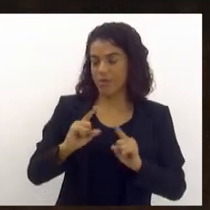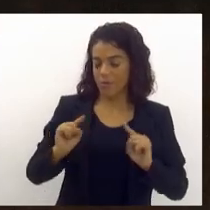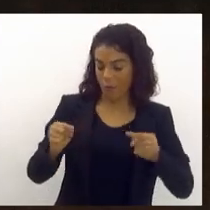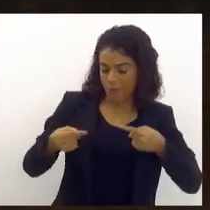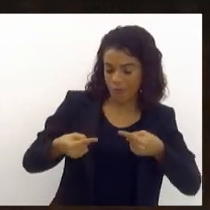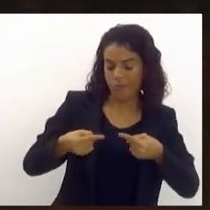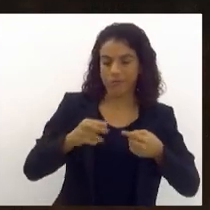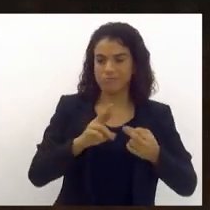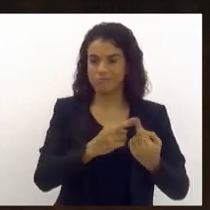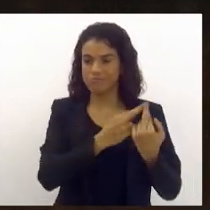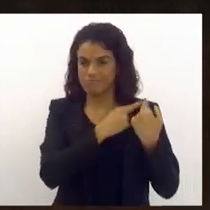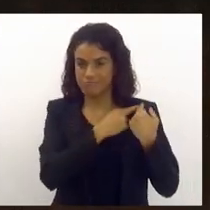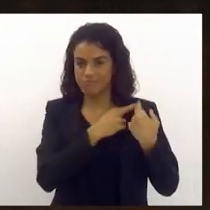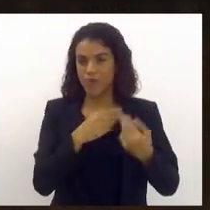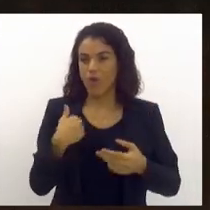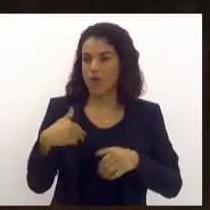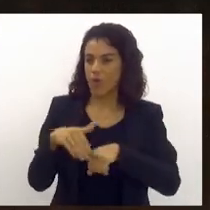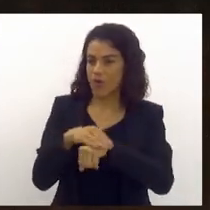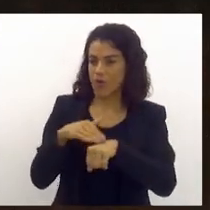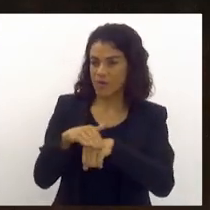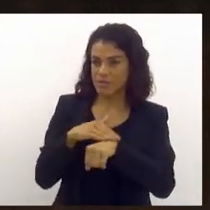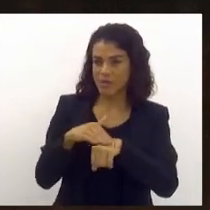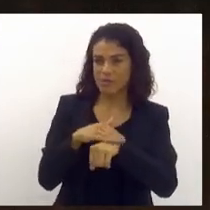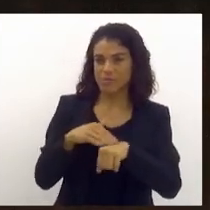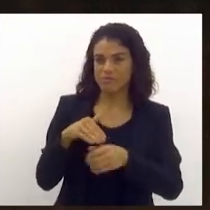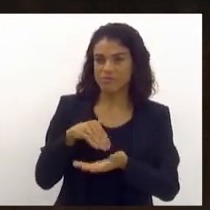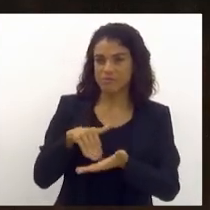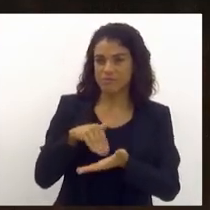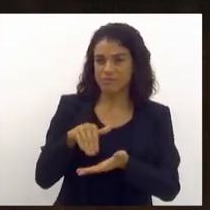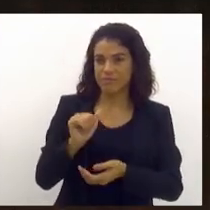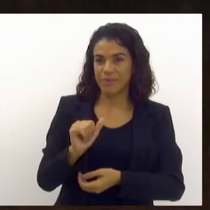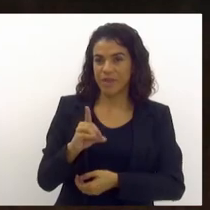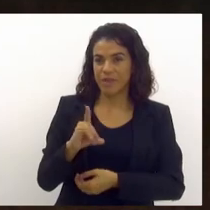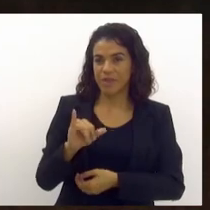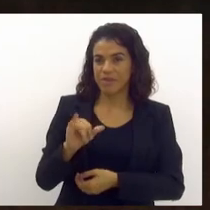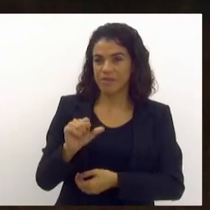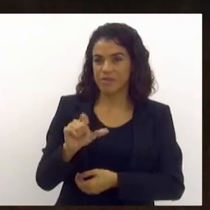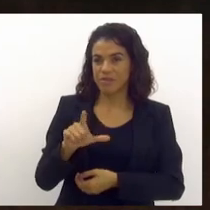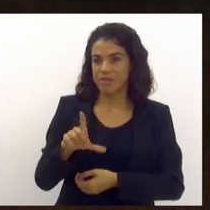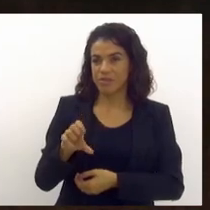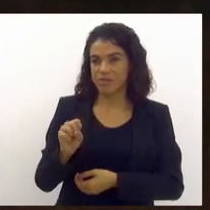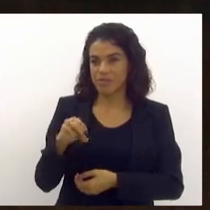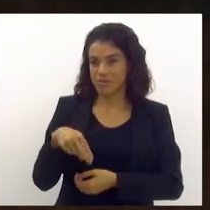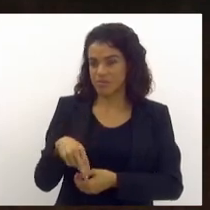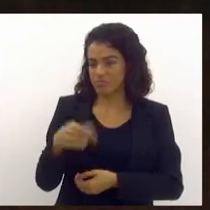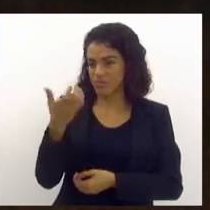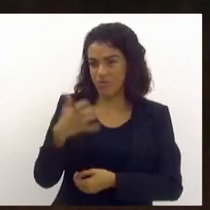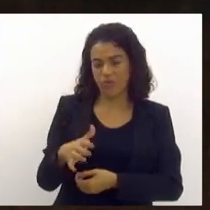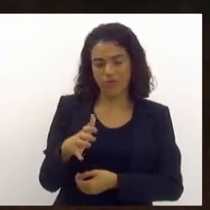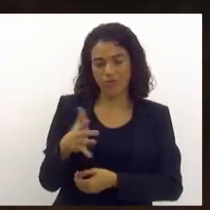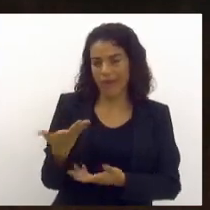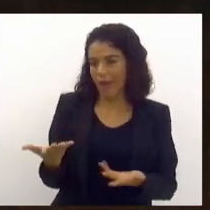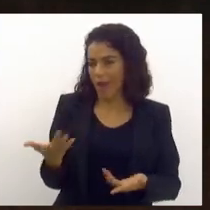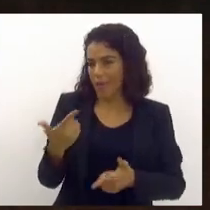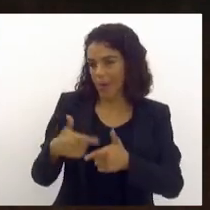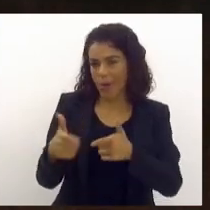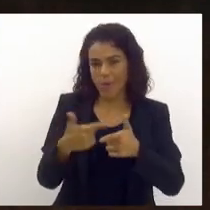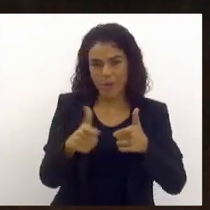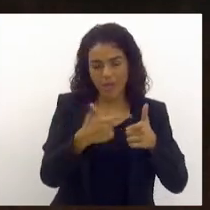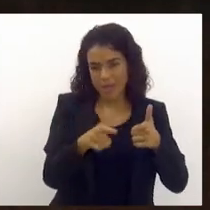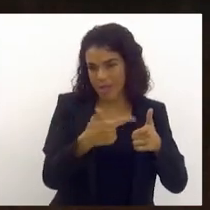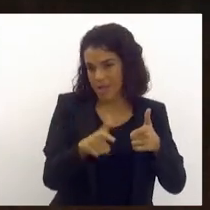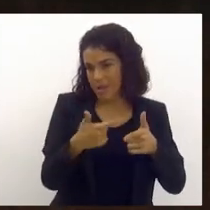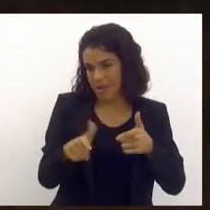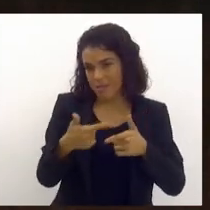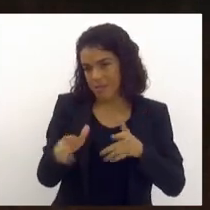acrescentei, falava com o secretário Adilson agora, que a gente não quer que o circo pegue fogo, mas só que o circo está pegando fogo,